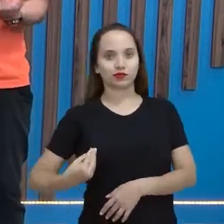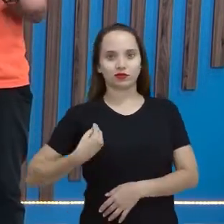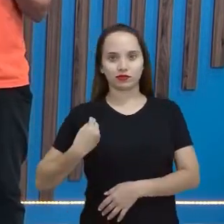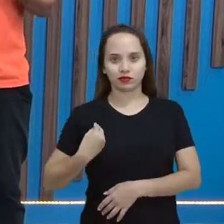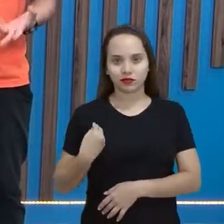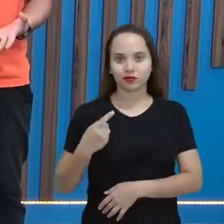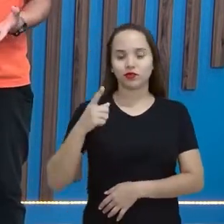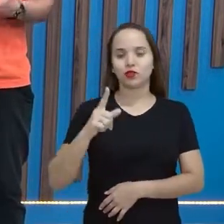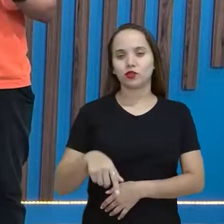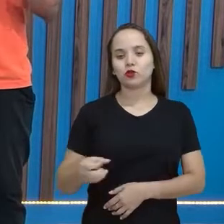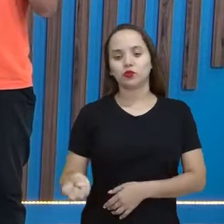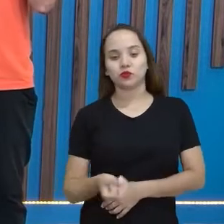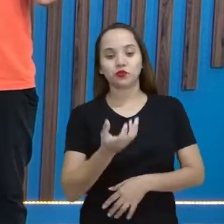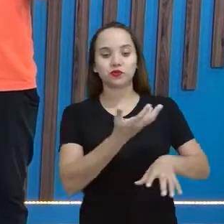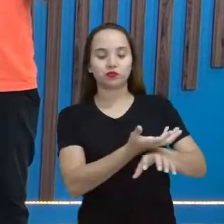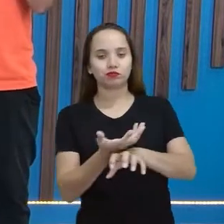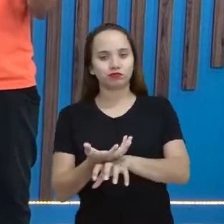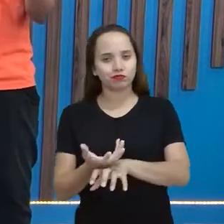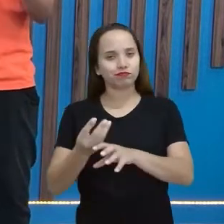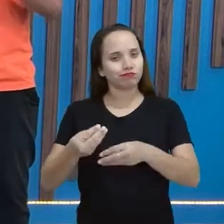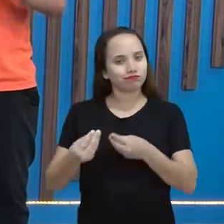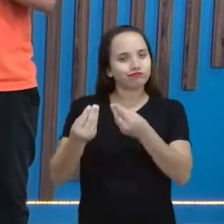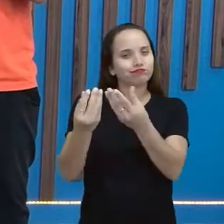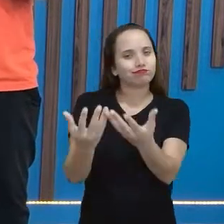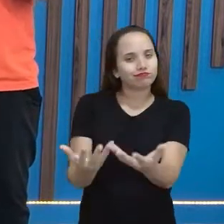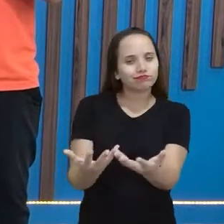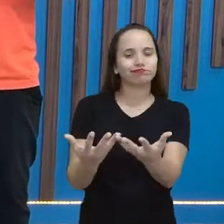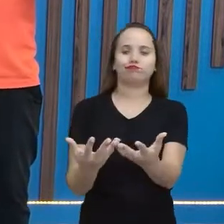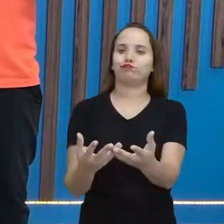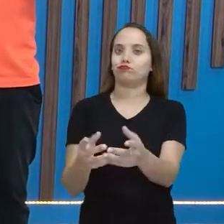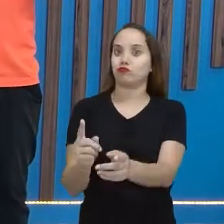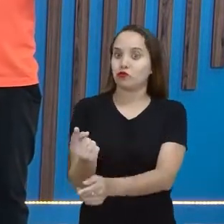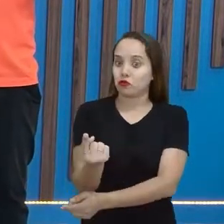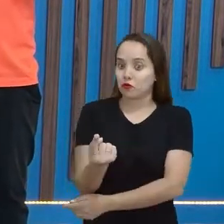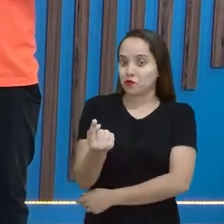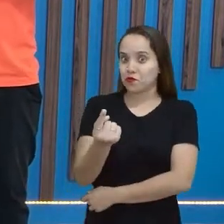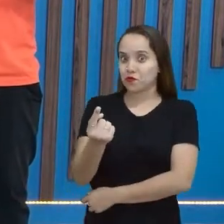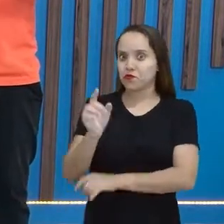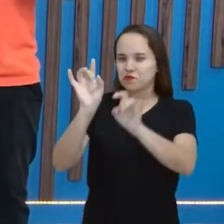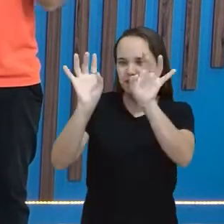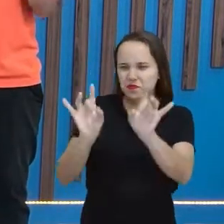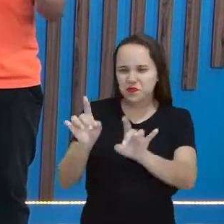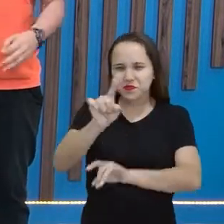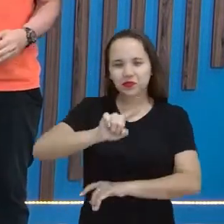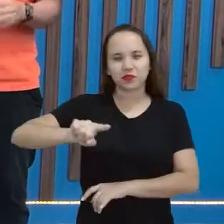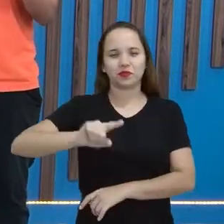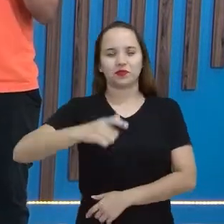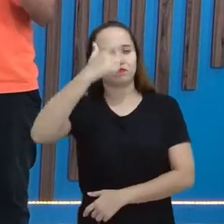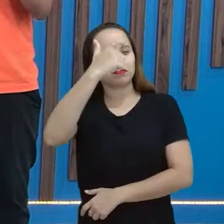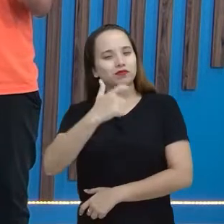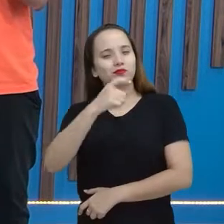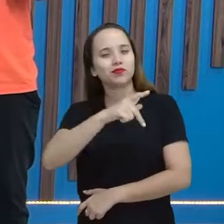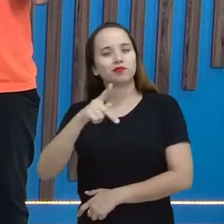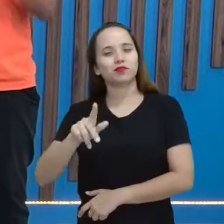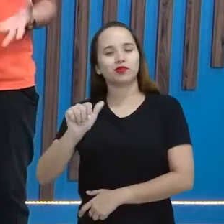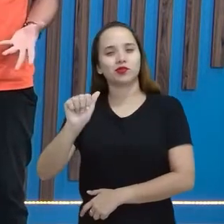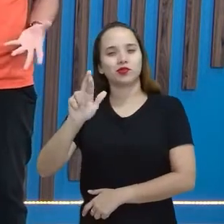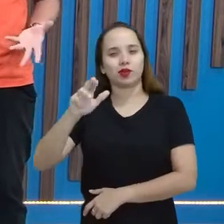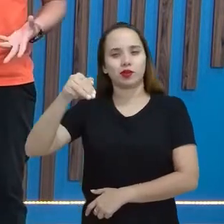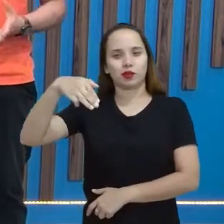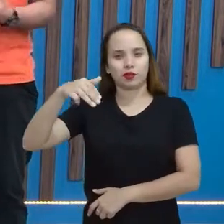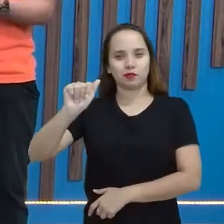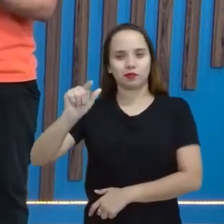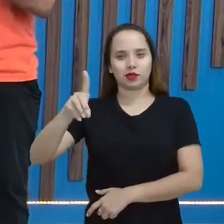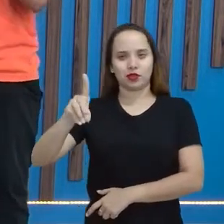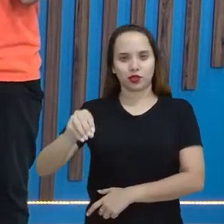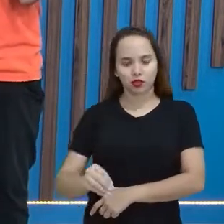novo componente que está sendo ofertado exclusivamente para vocês. Eu sou o professor Armando Pérez,